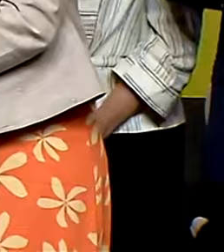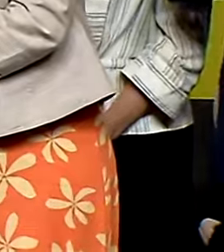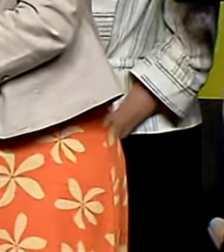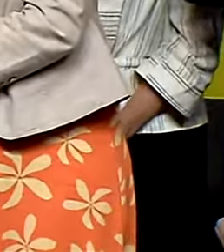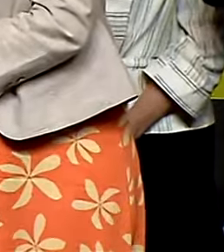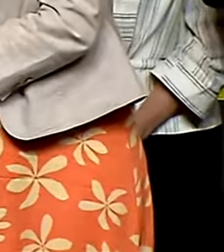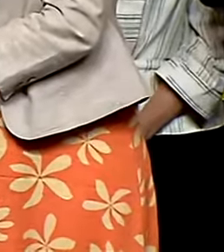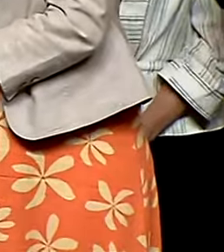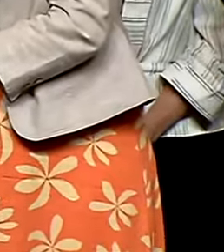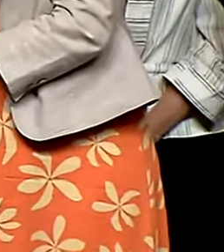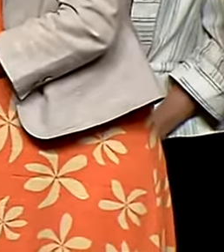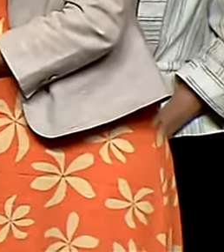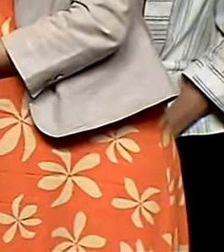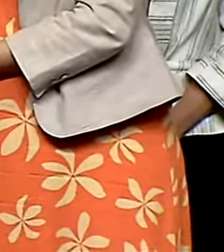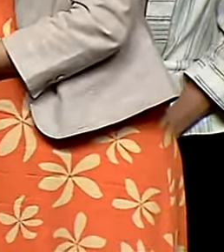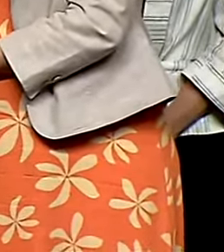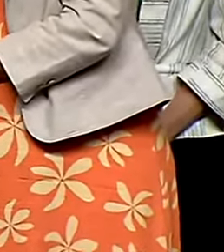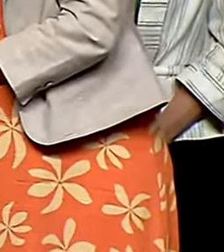Não.